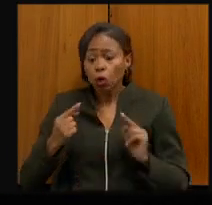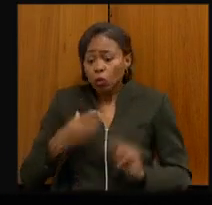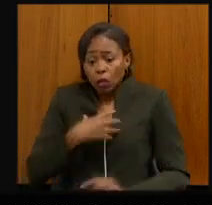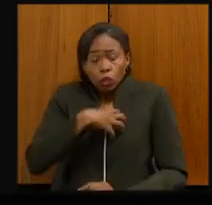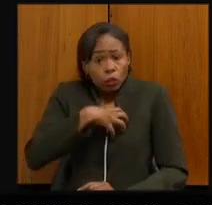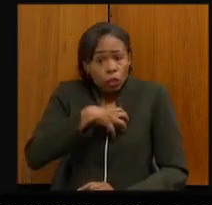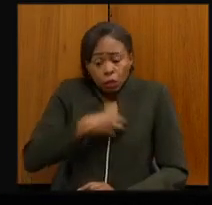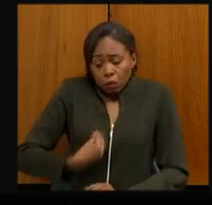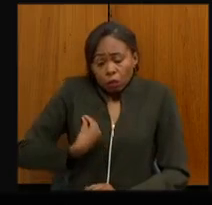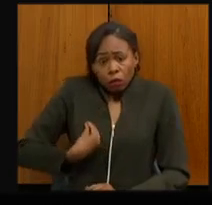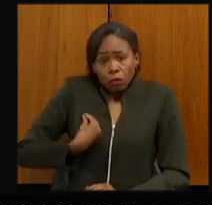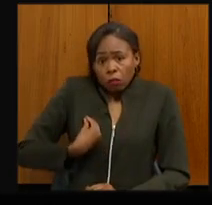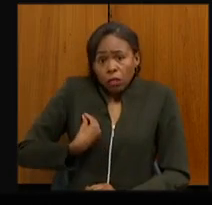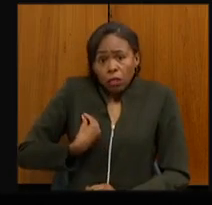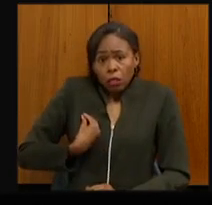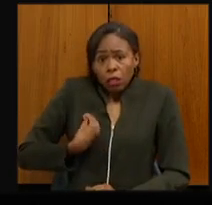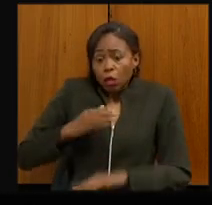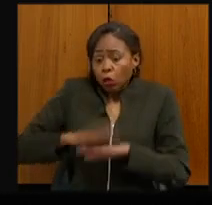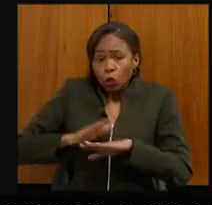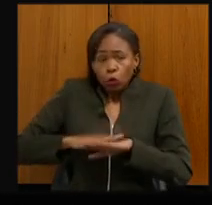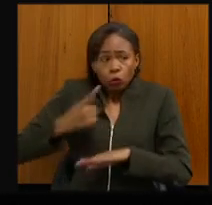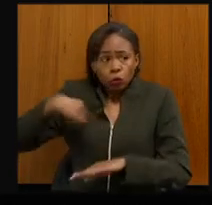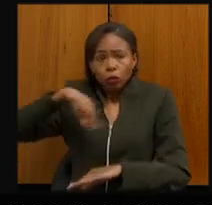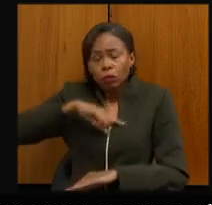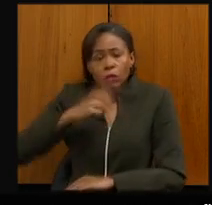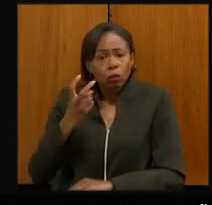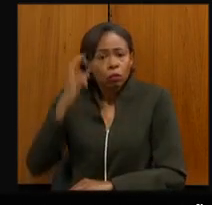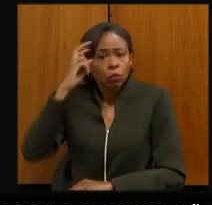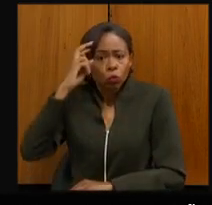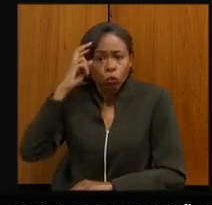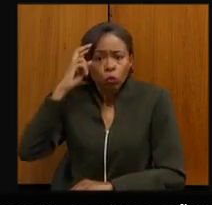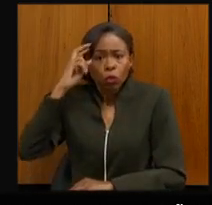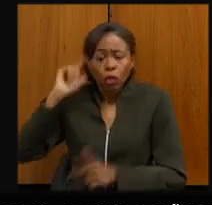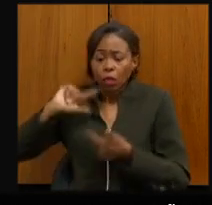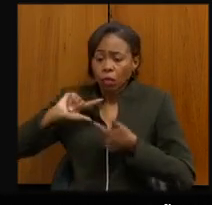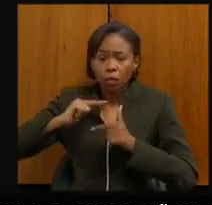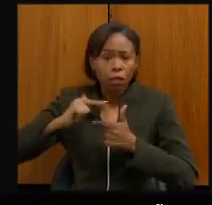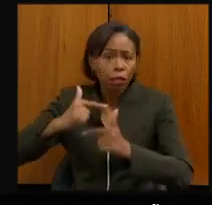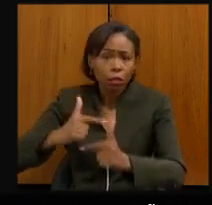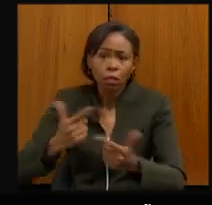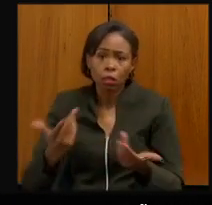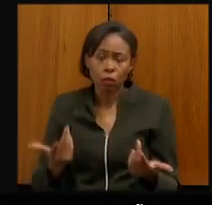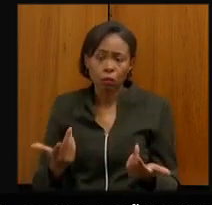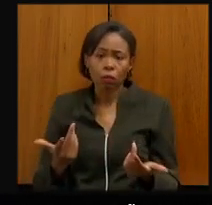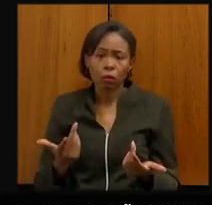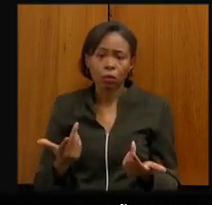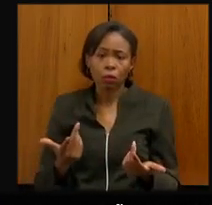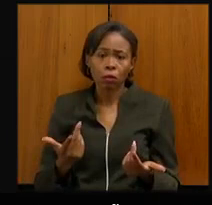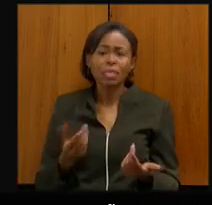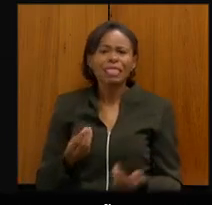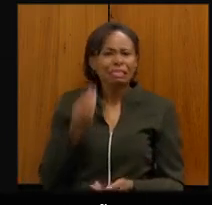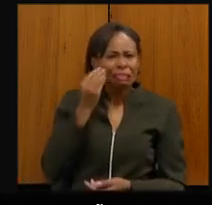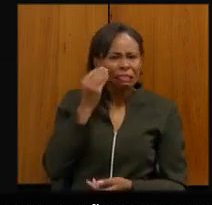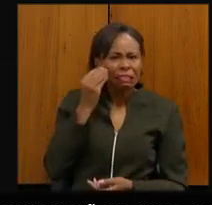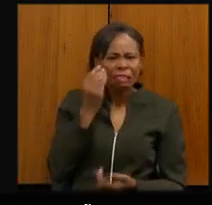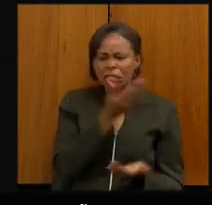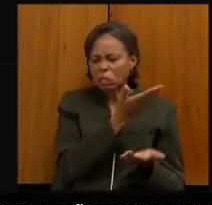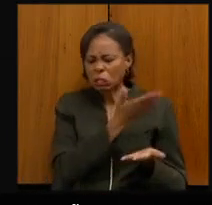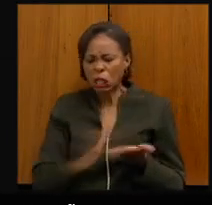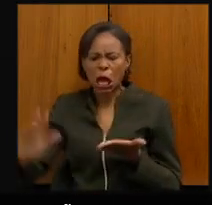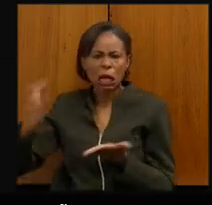nossas cultura de nossa tradição né Por mais que tentamos tirar nos